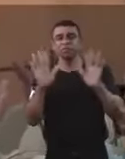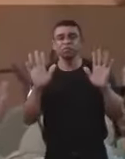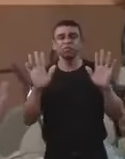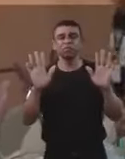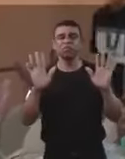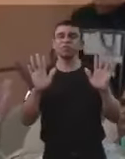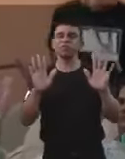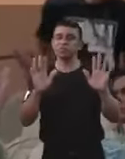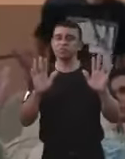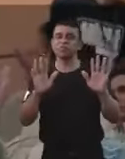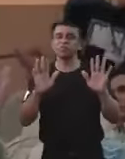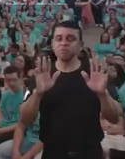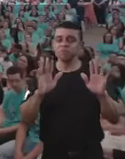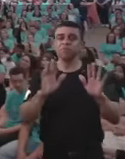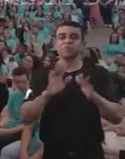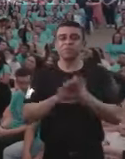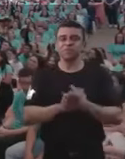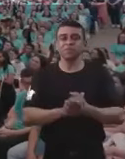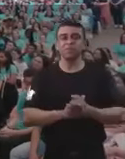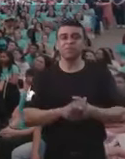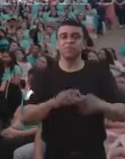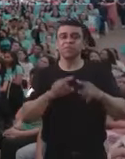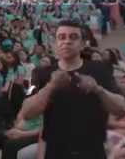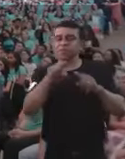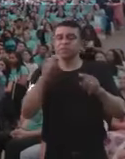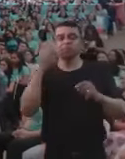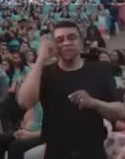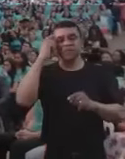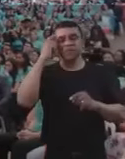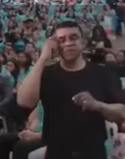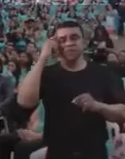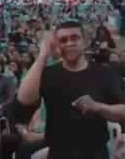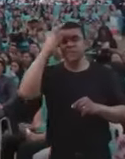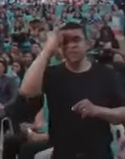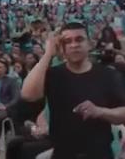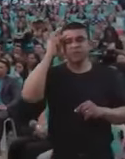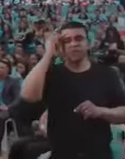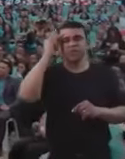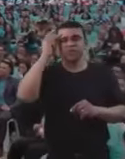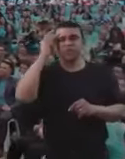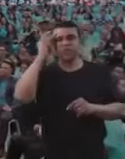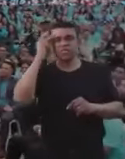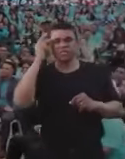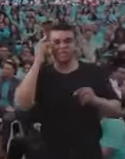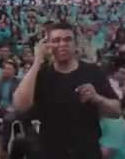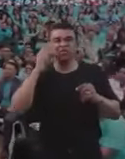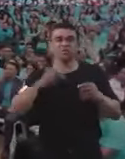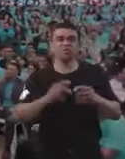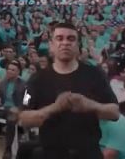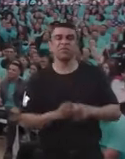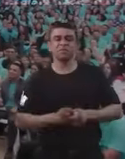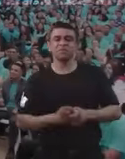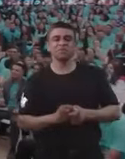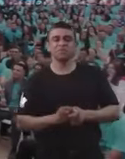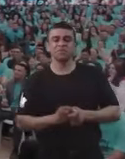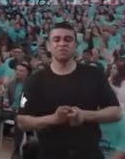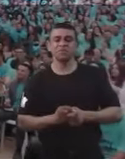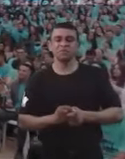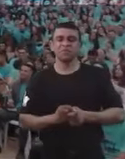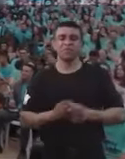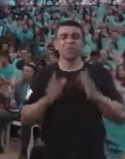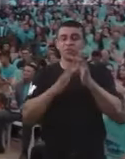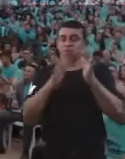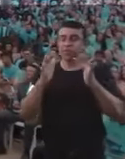diga, pastor, mas eu já te vi brigar na internet, mas não foi eu que comecei. Foi ele.